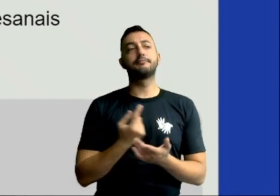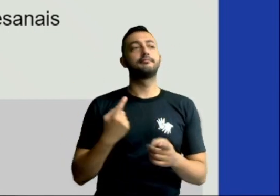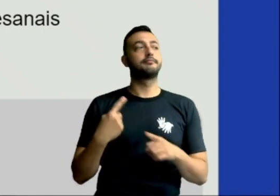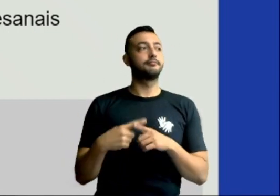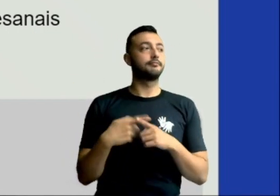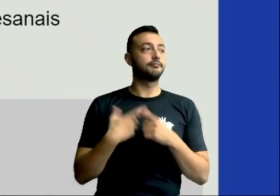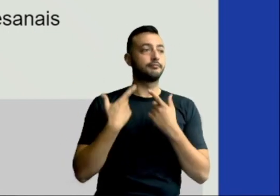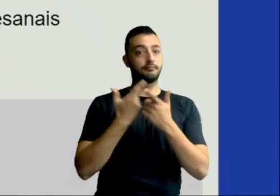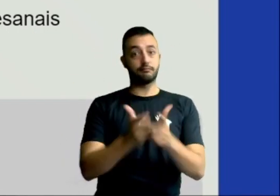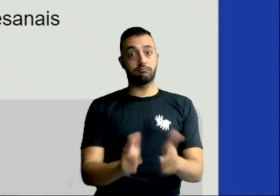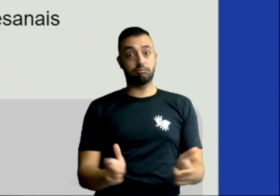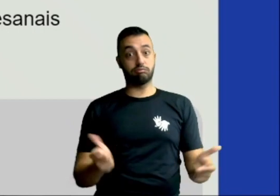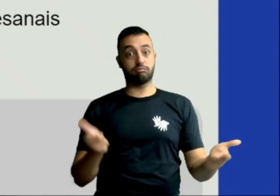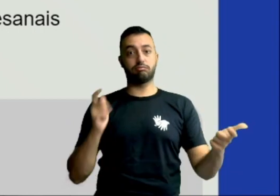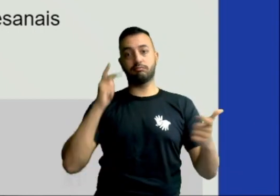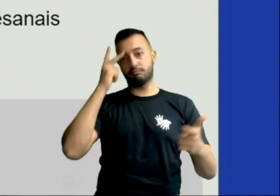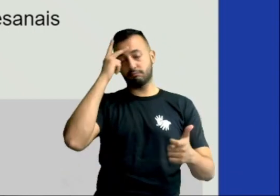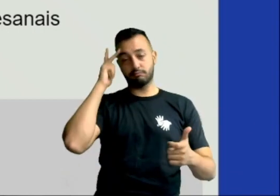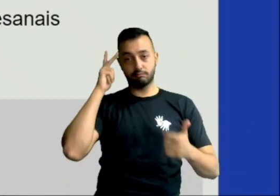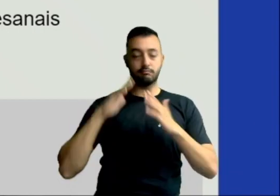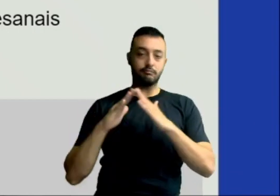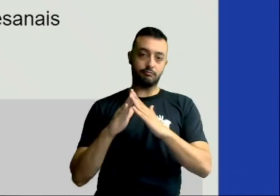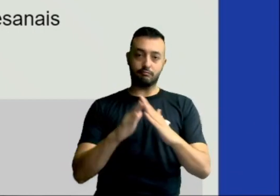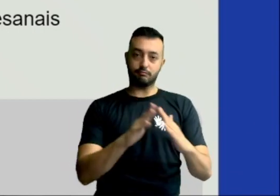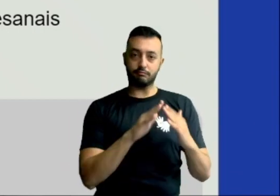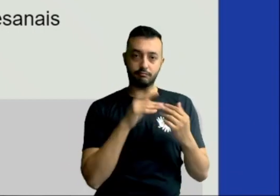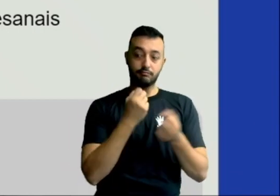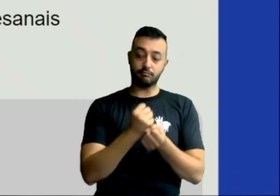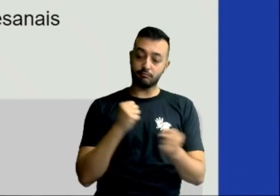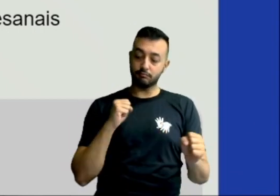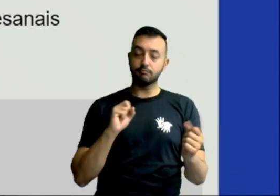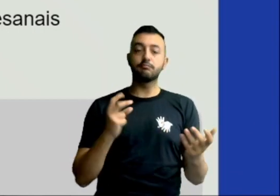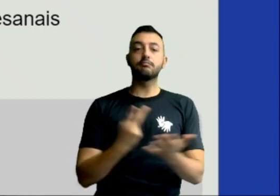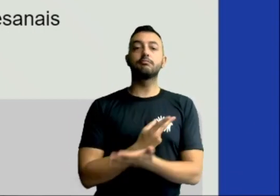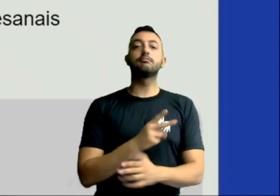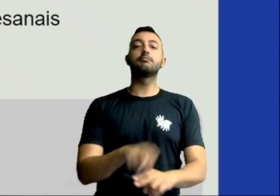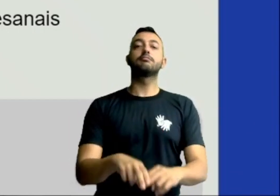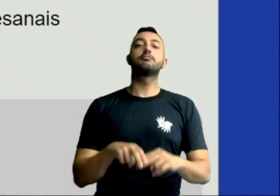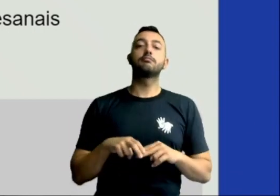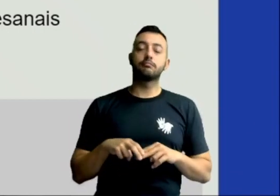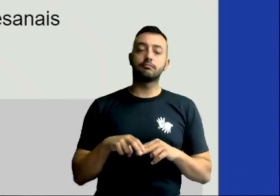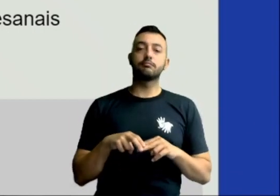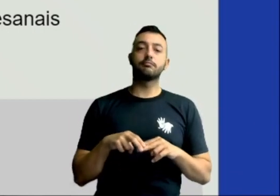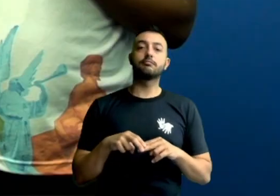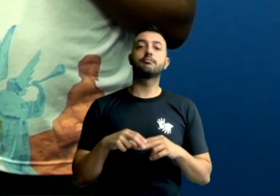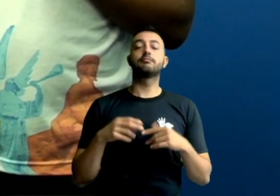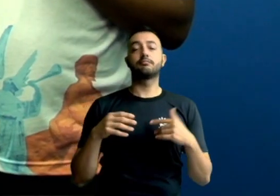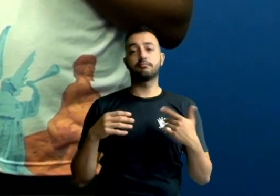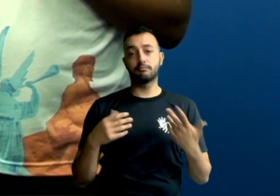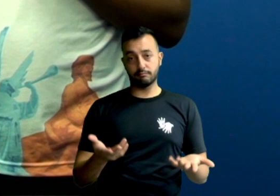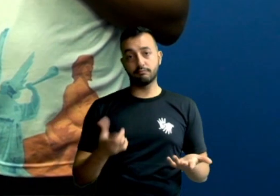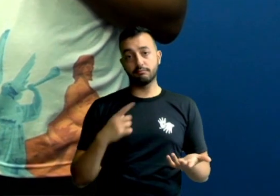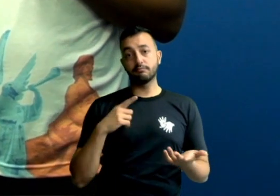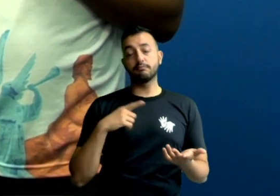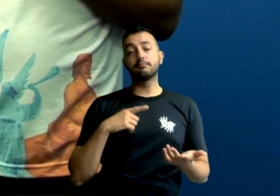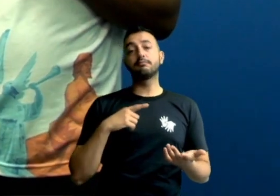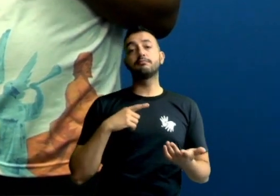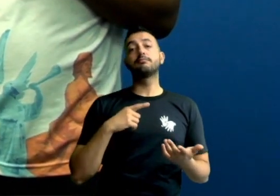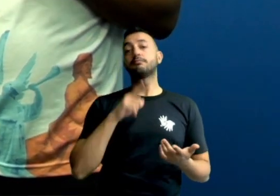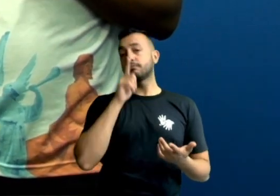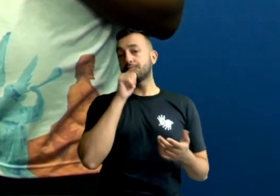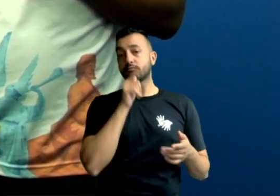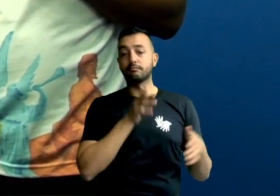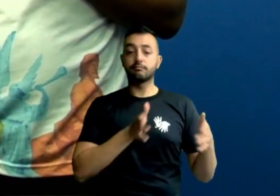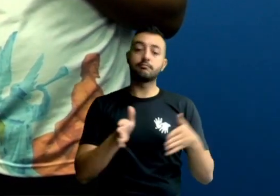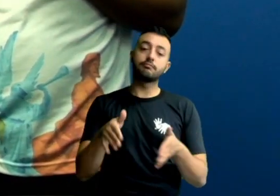nessa esse quantitativo de habitantes grandes acontecia por conta do por conta do quantitativo de